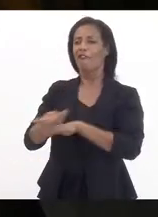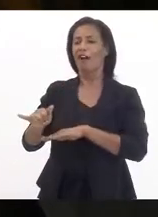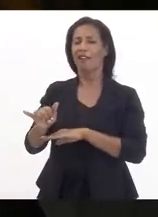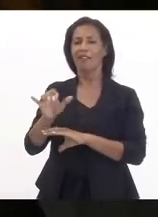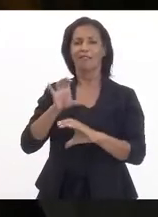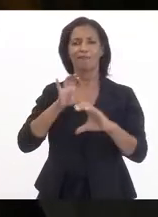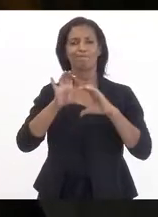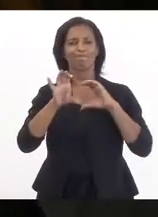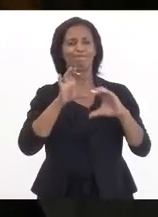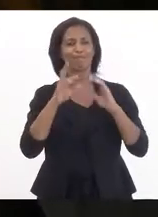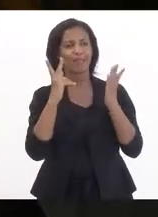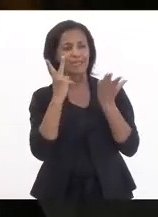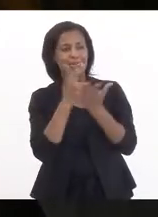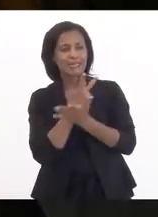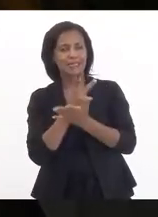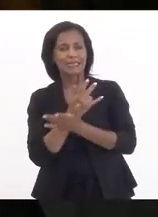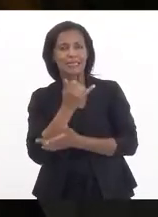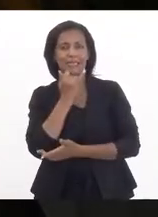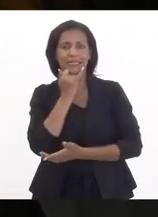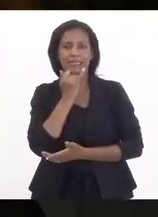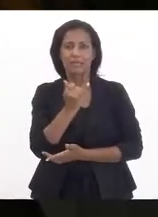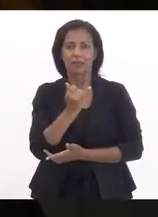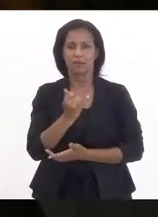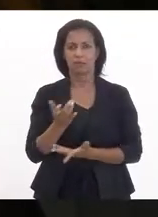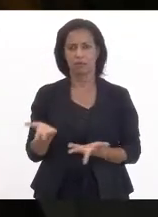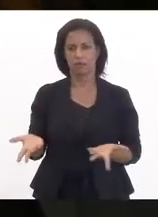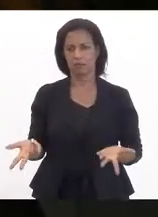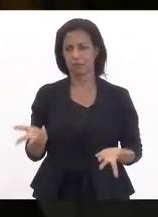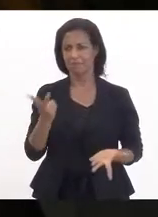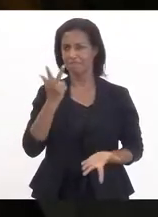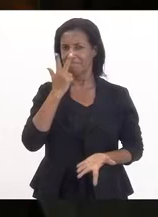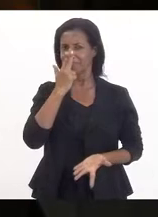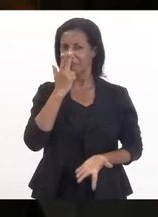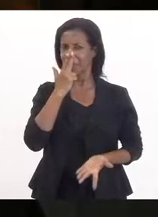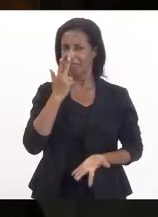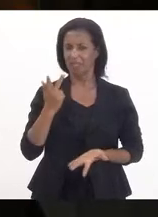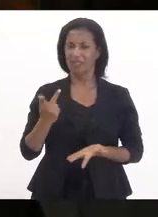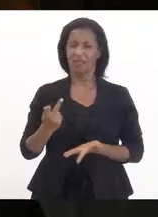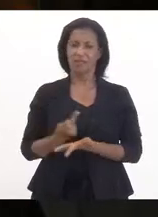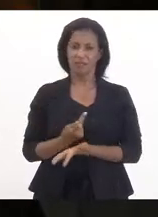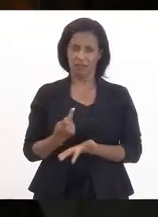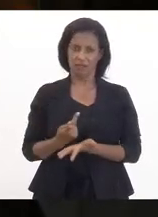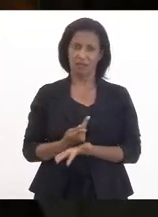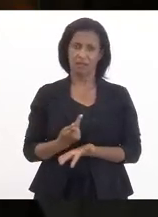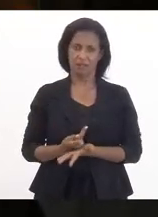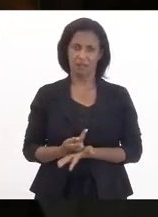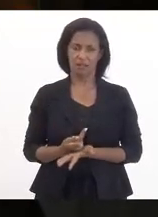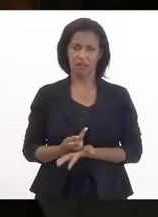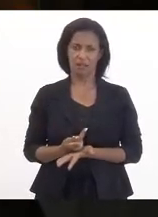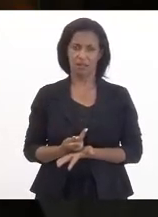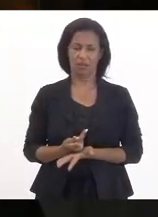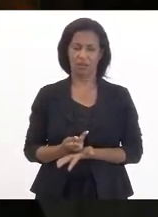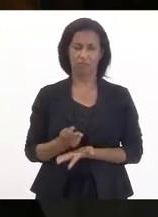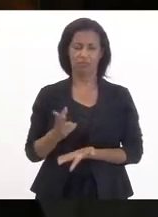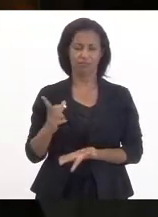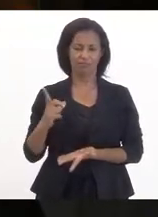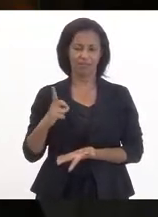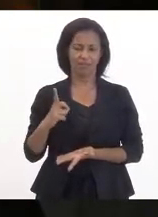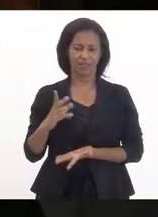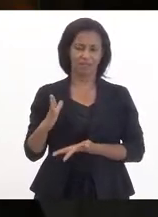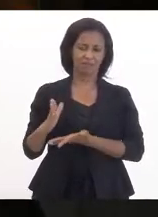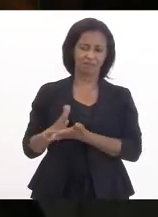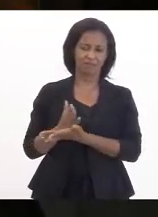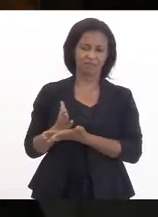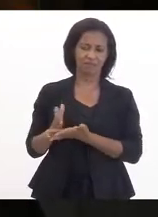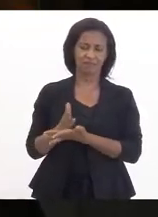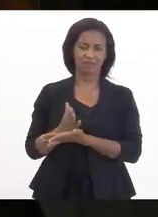comunicação. Me parece esses erros ter algo que